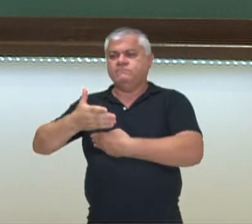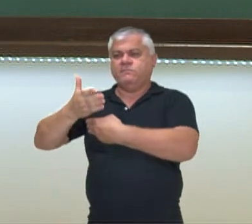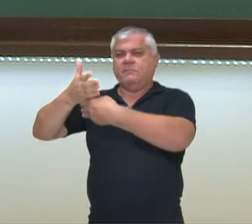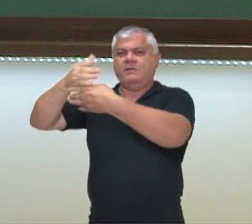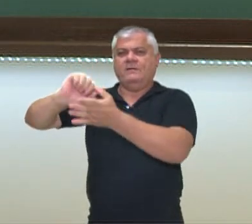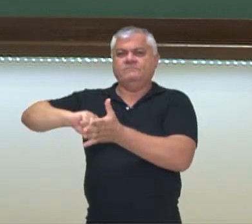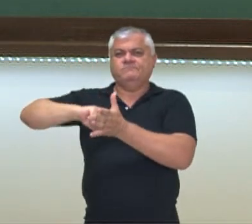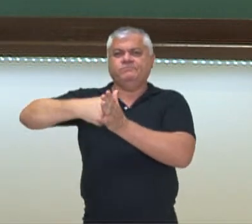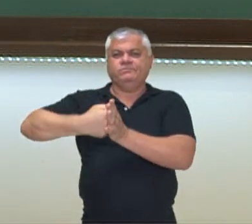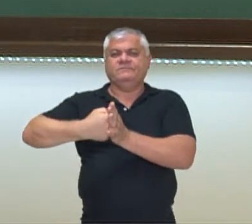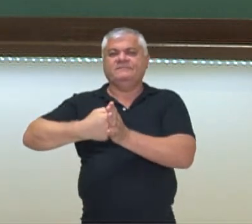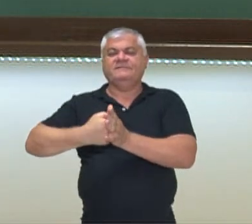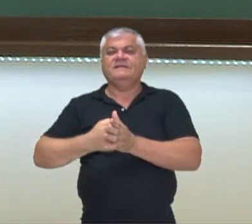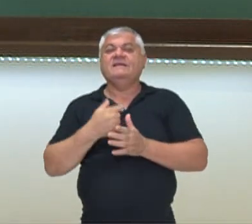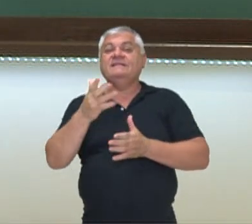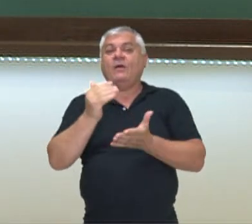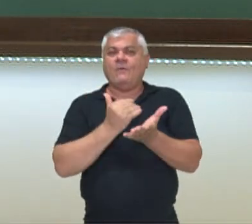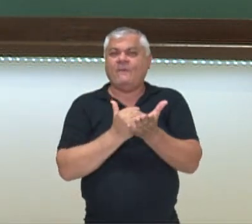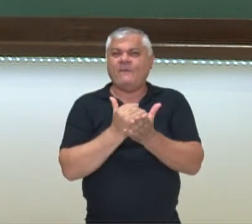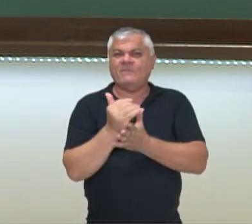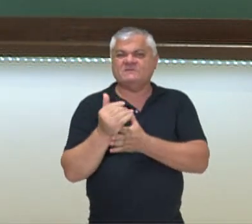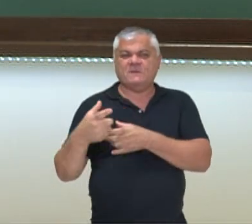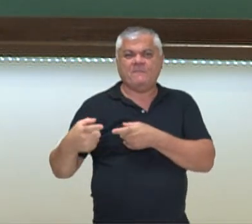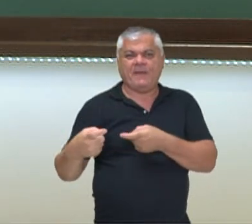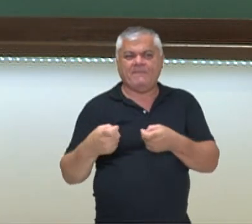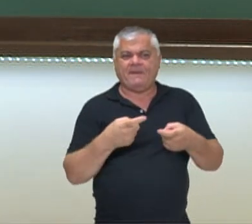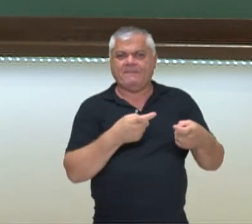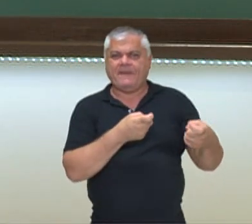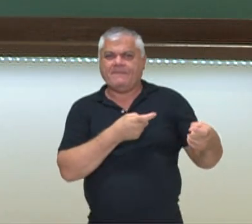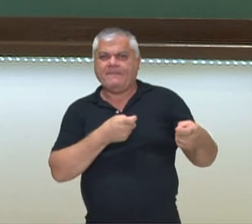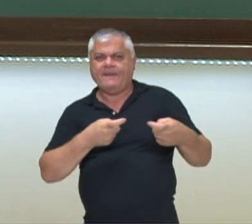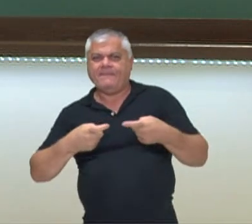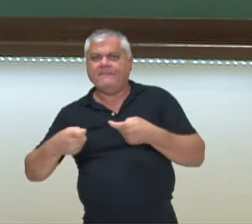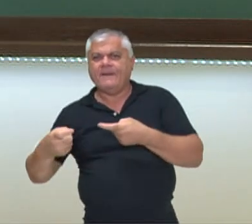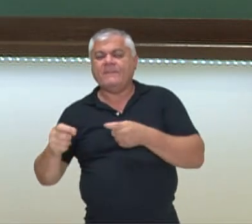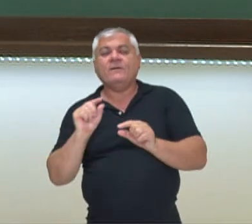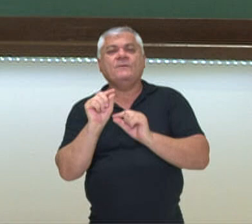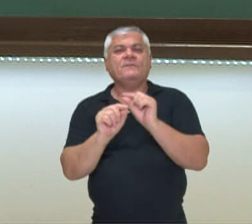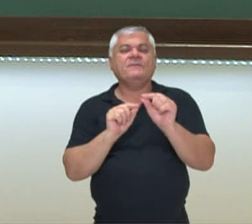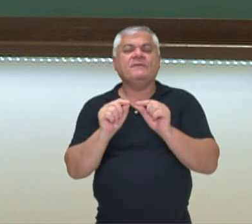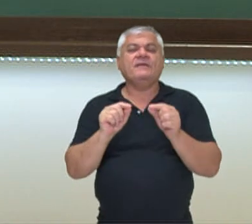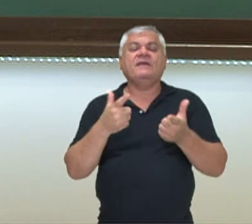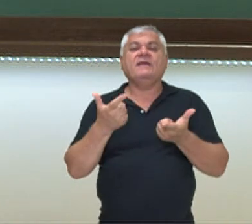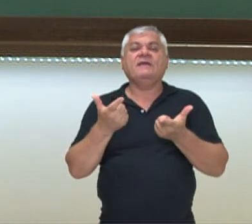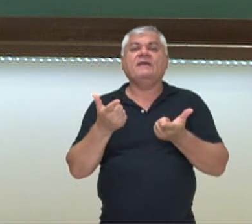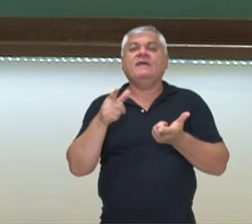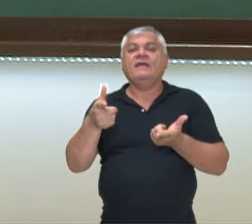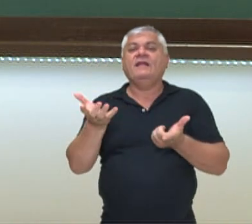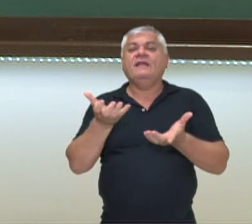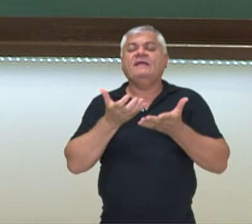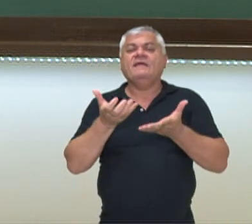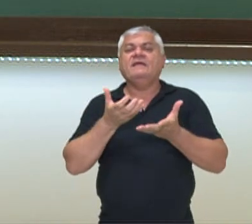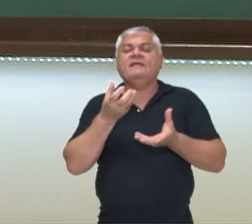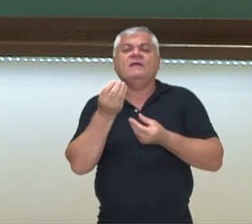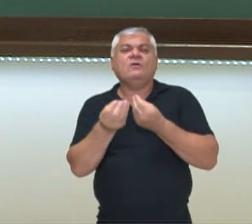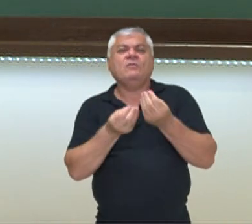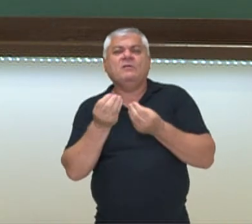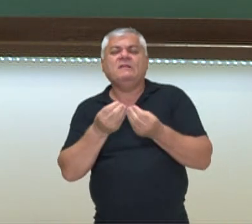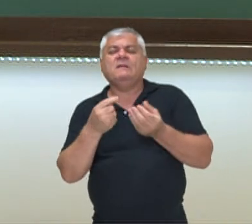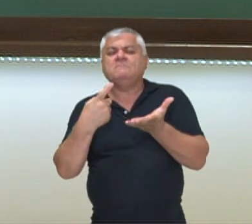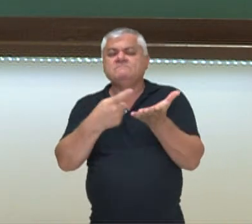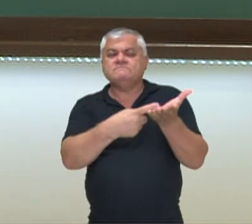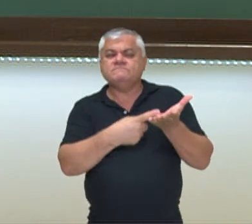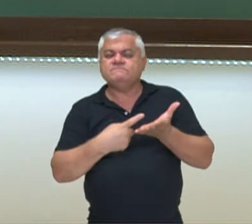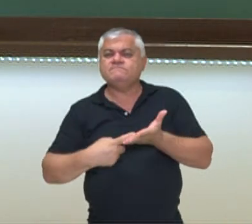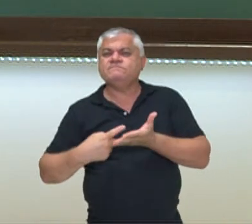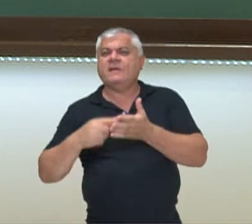literalmente, começou uma questão mais acirrada e que inviabilizou uma orientação pacífica